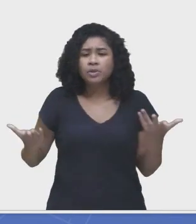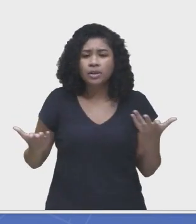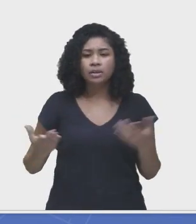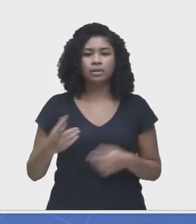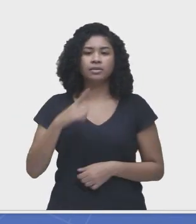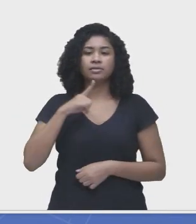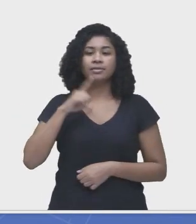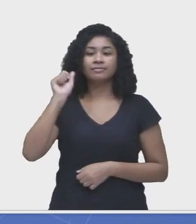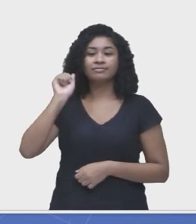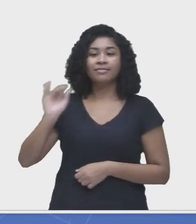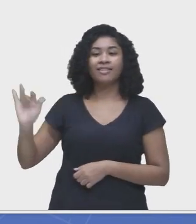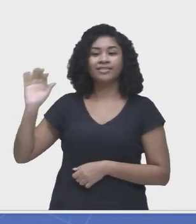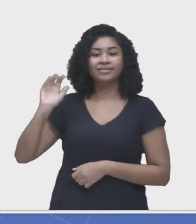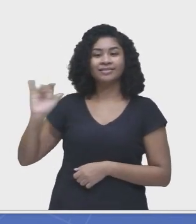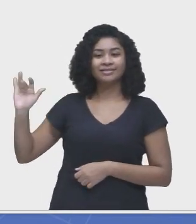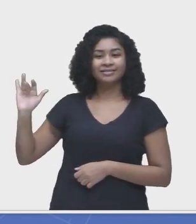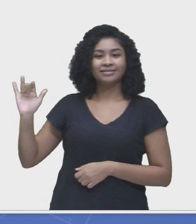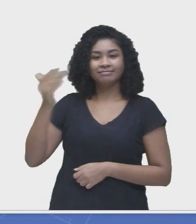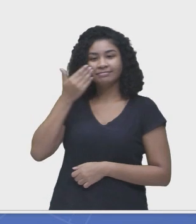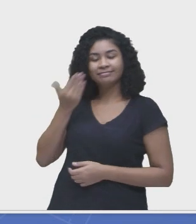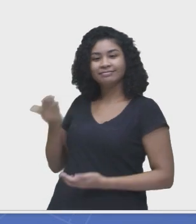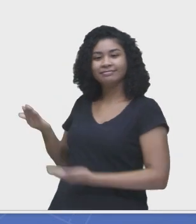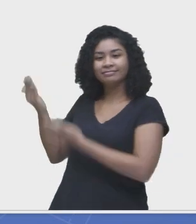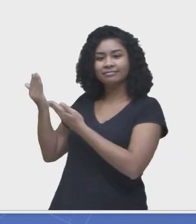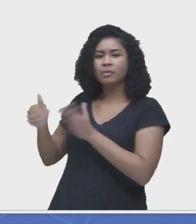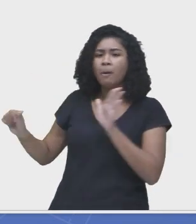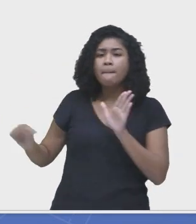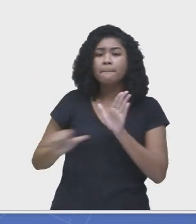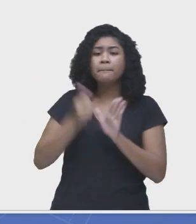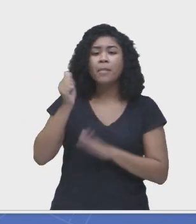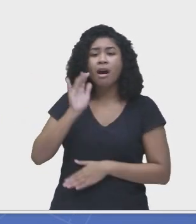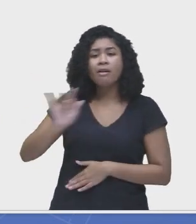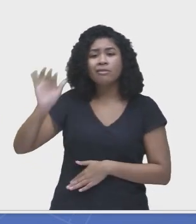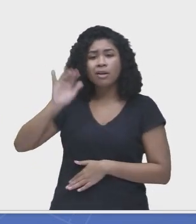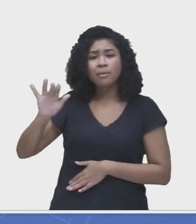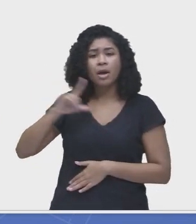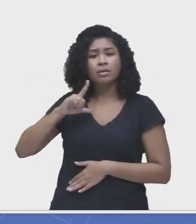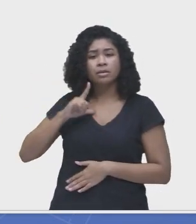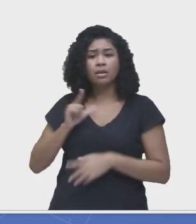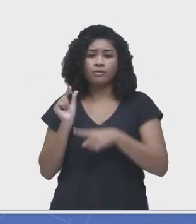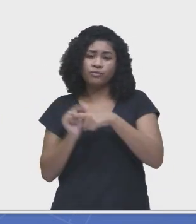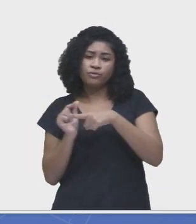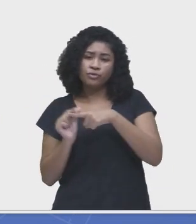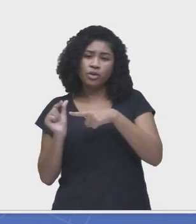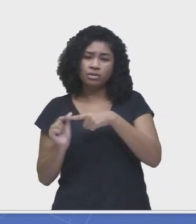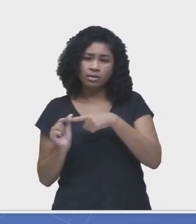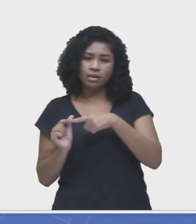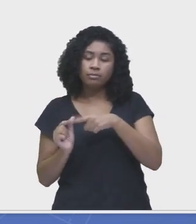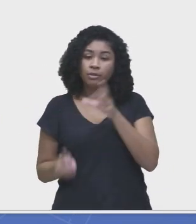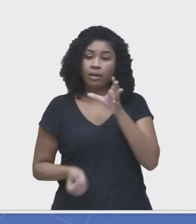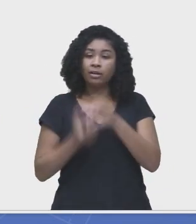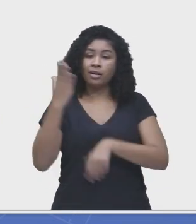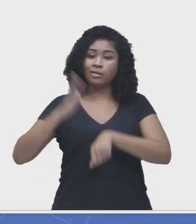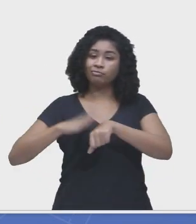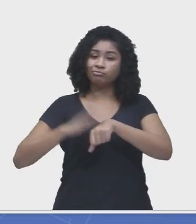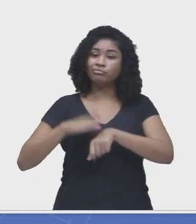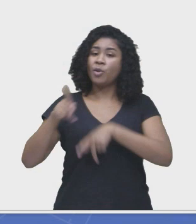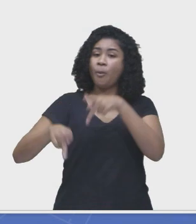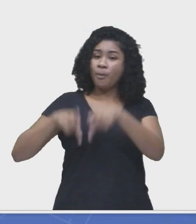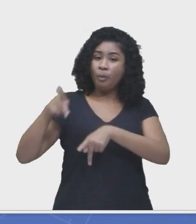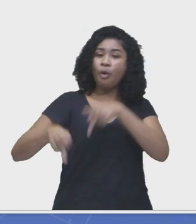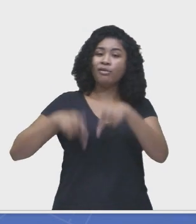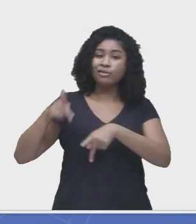alfabeto. Então, o primeiro alfabeto fonético da história foi criado pelos fenícios. O que é